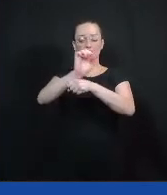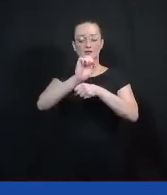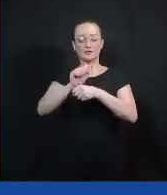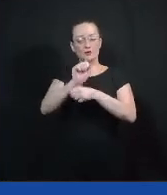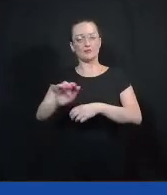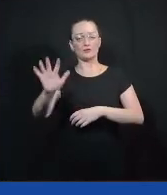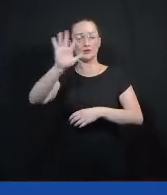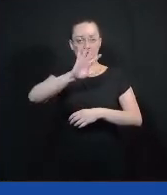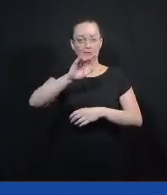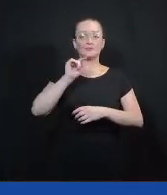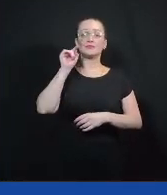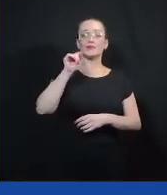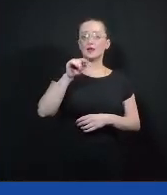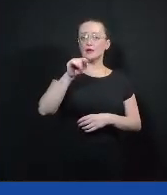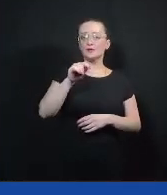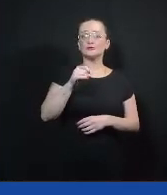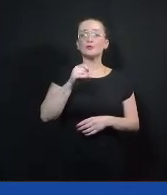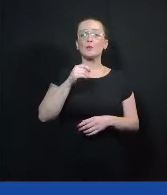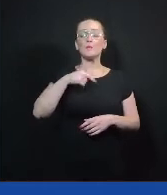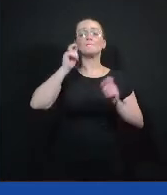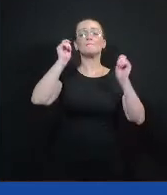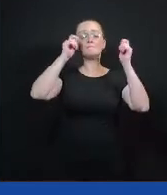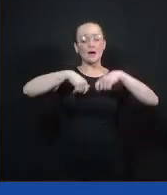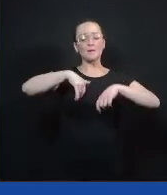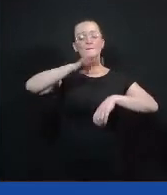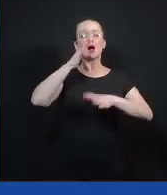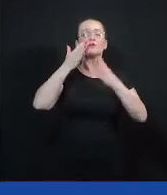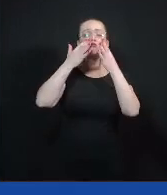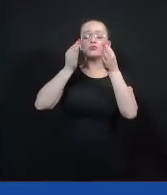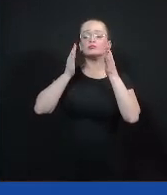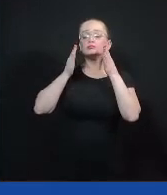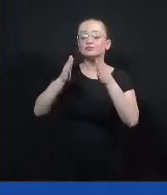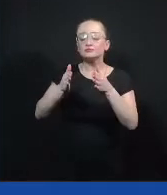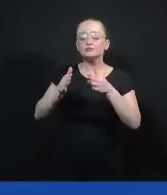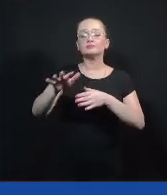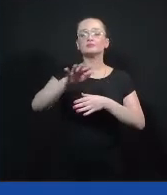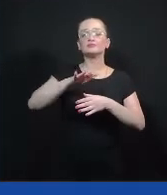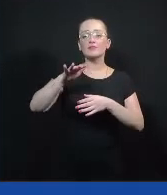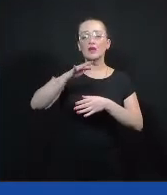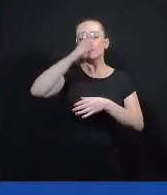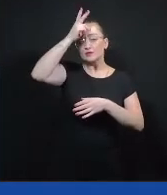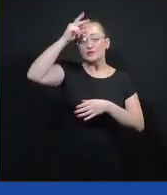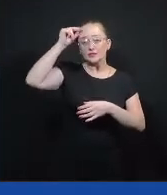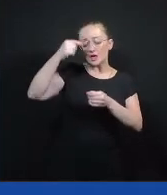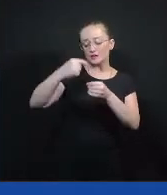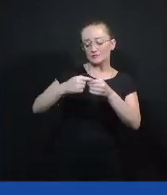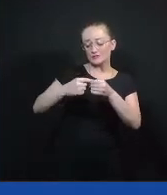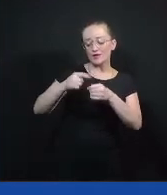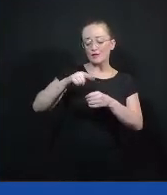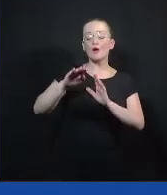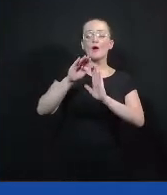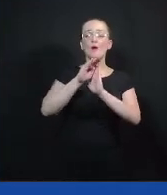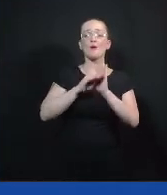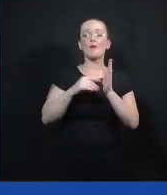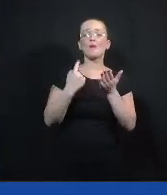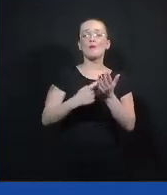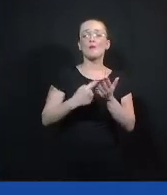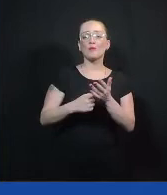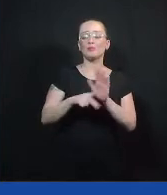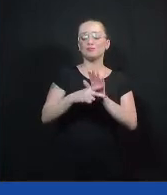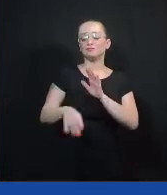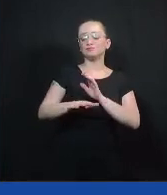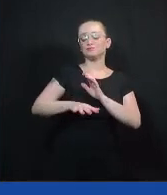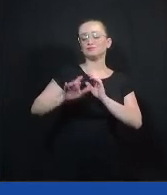nacionais, isso ainda nos permite manter mais ainda o foco nas questões municipais, naquilo que é uma agenda, né, propriamente local